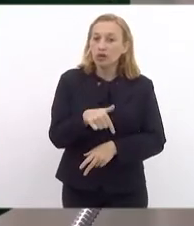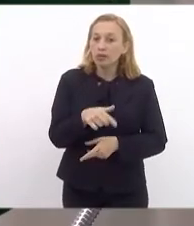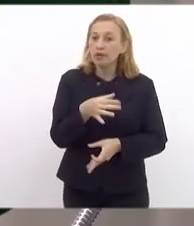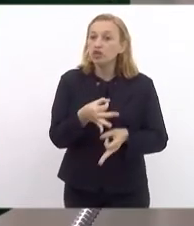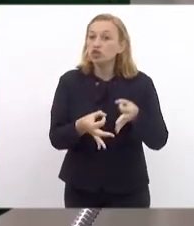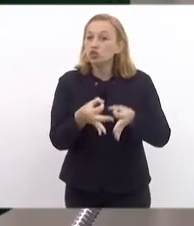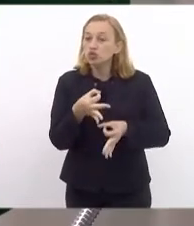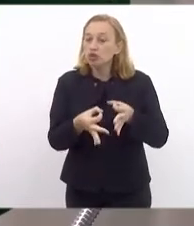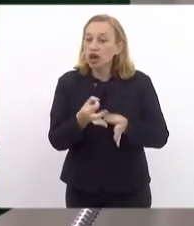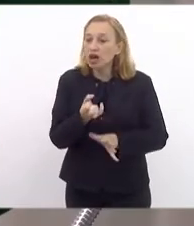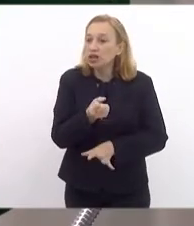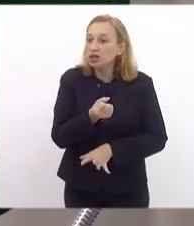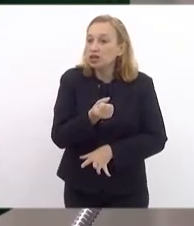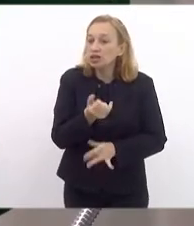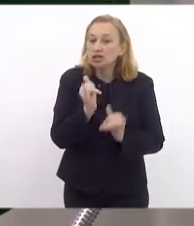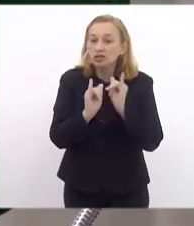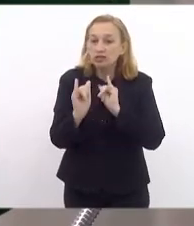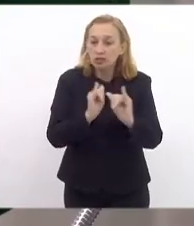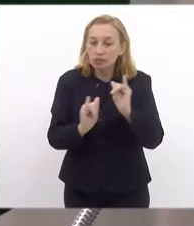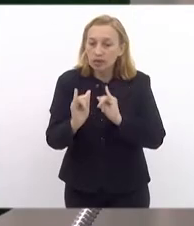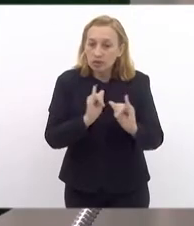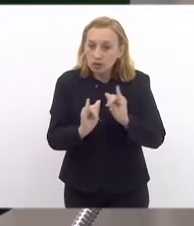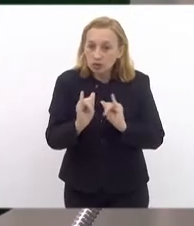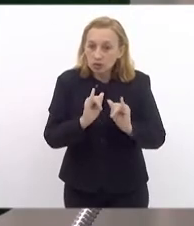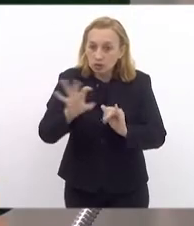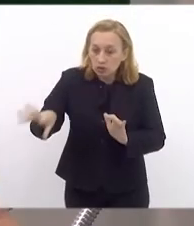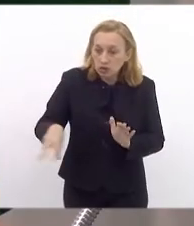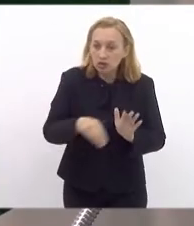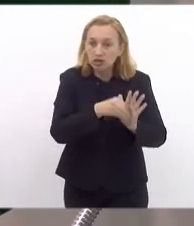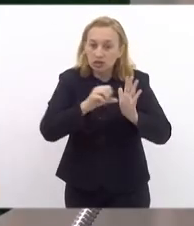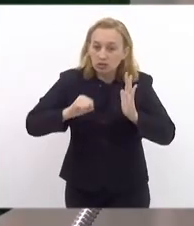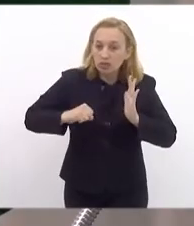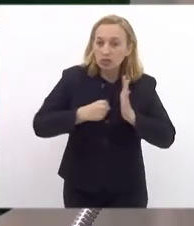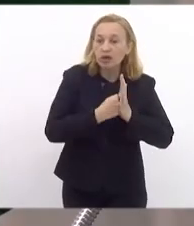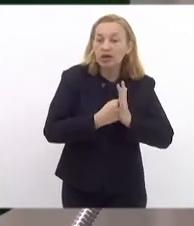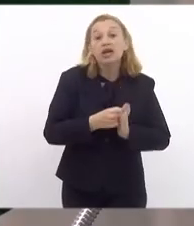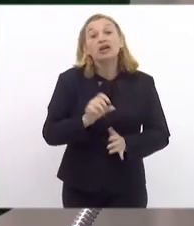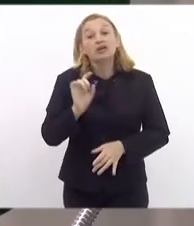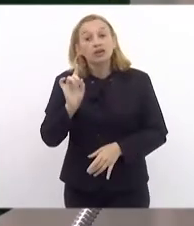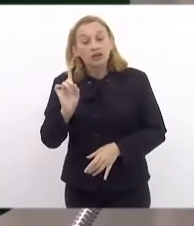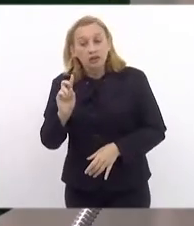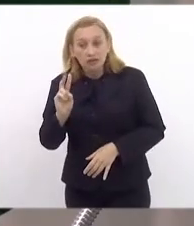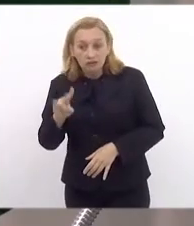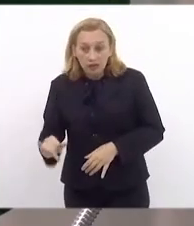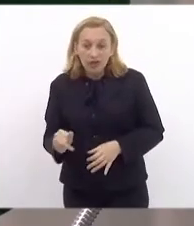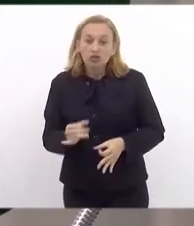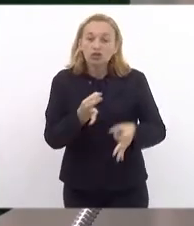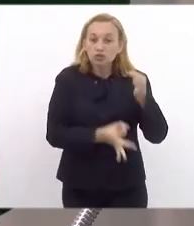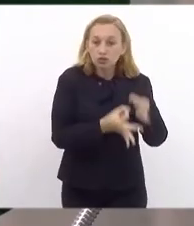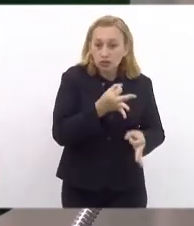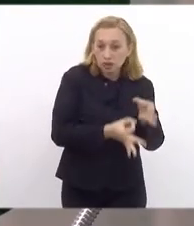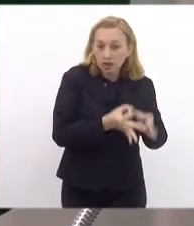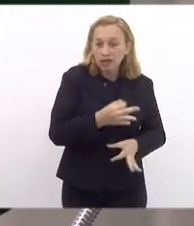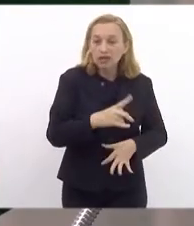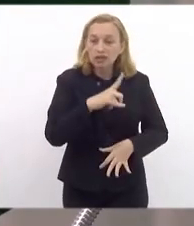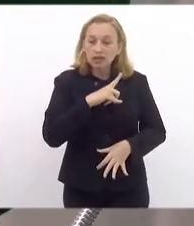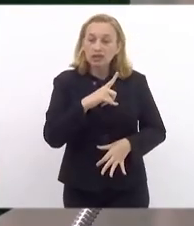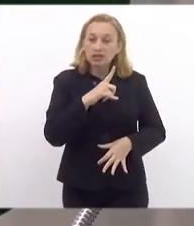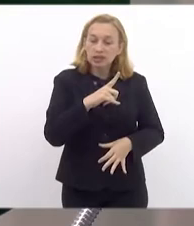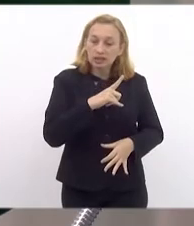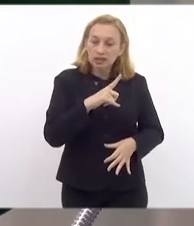julgar os números que estão inseridos No Impacto ele vai julgar se existe em tudo Impacto não